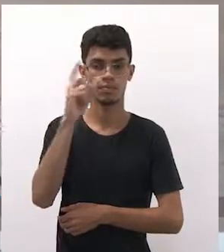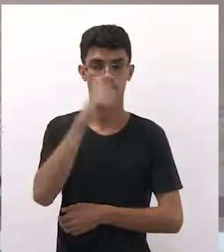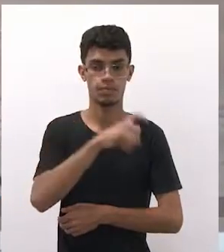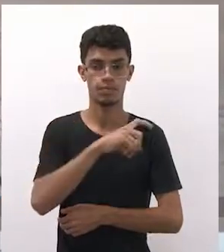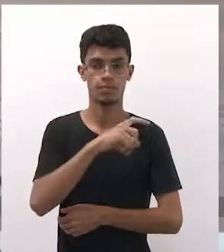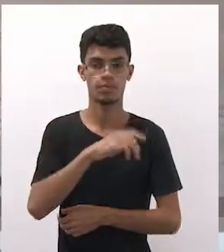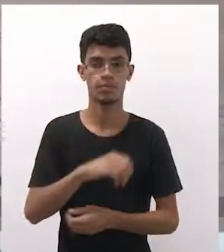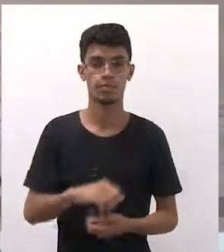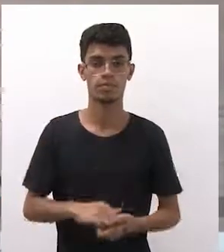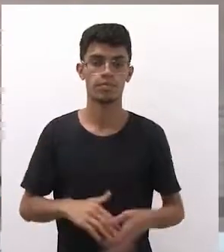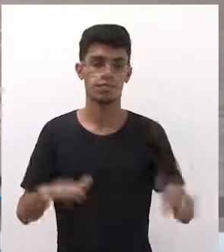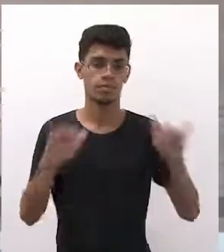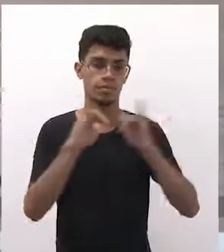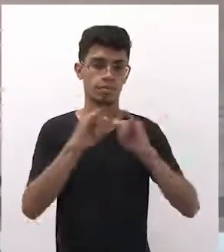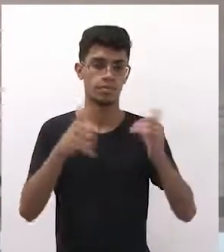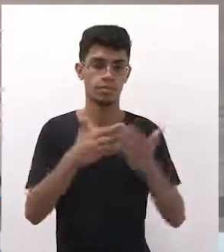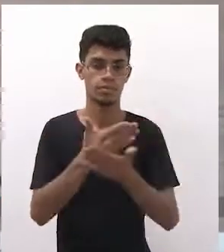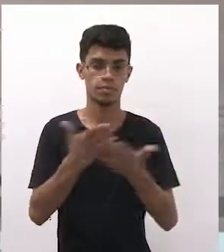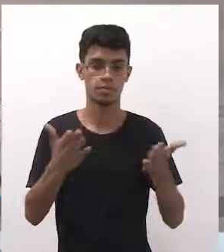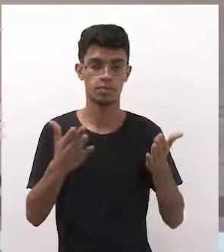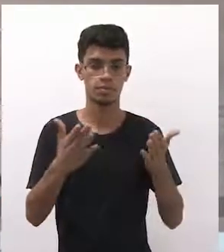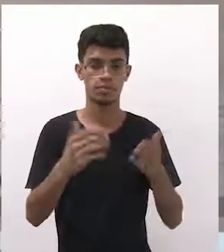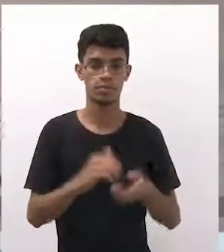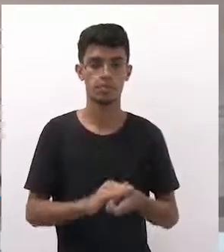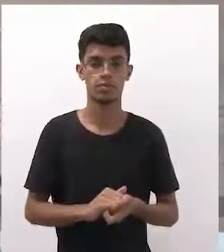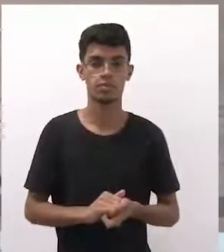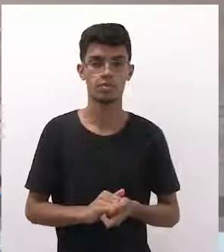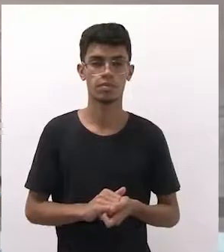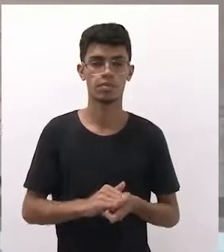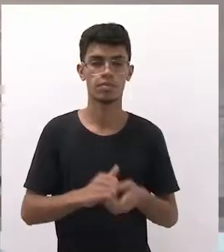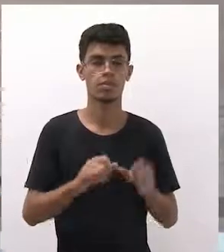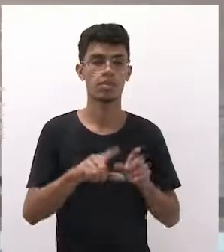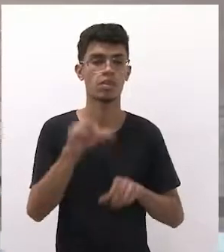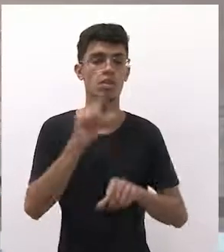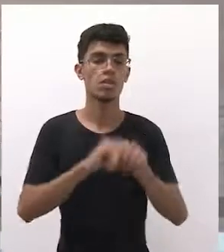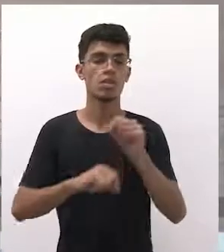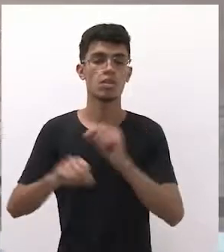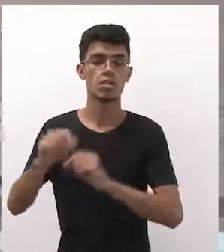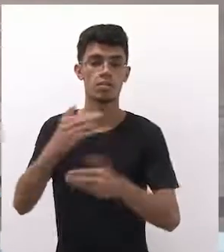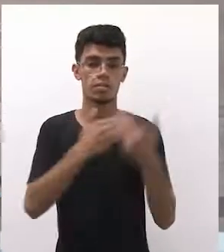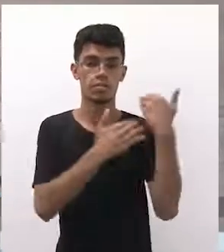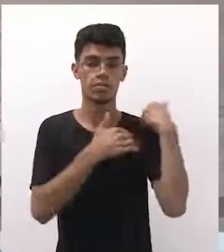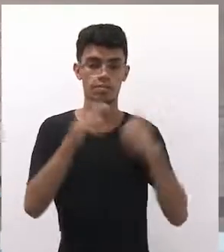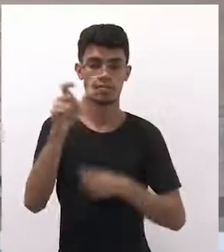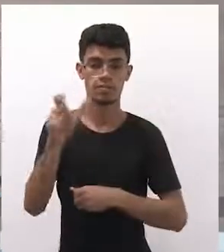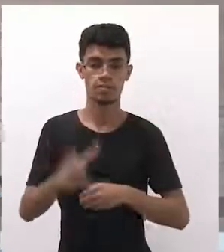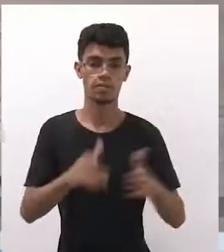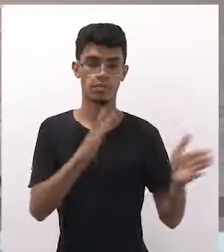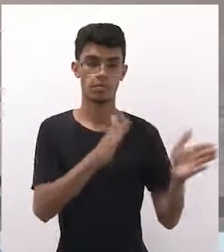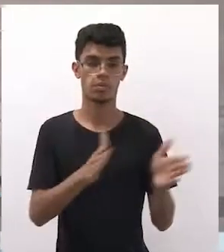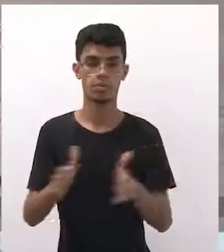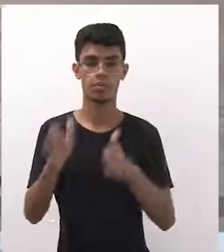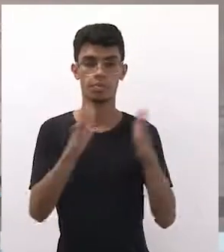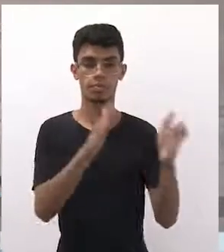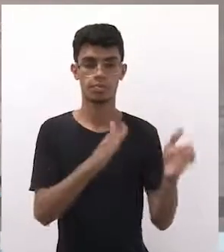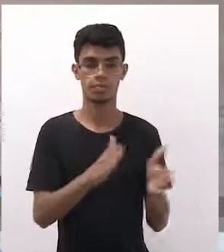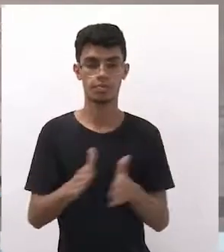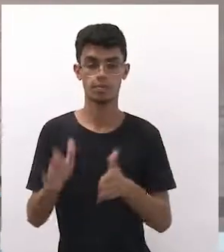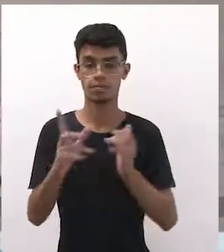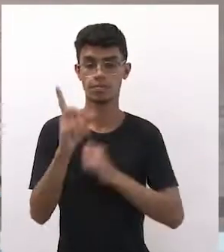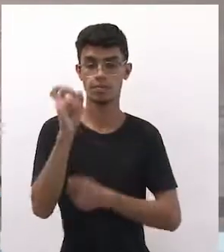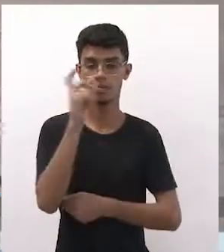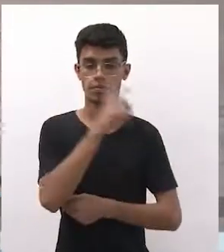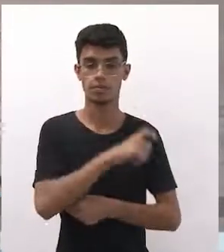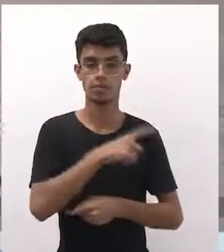porque vou dizer para vocês, eleger alguém que se responsabilize por essa produção é muito